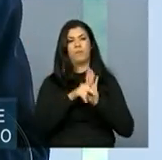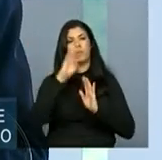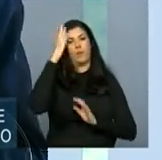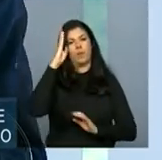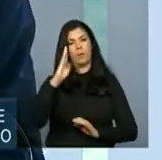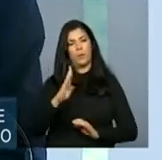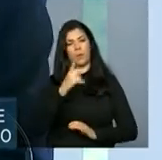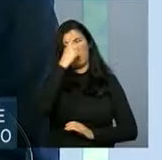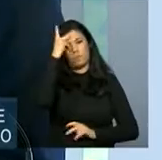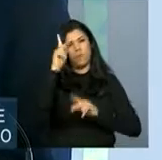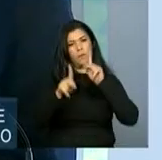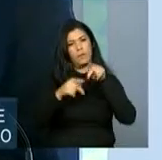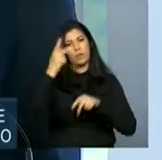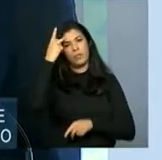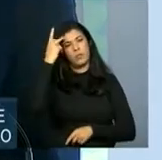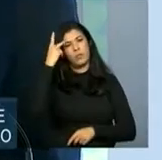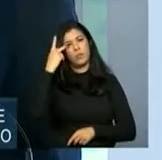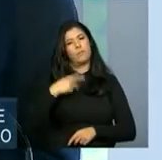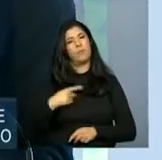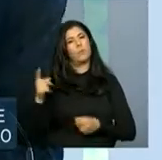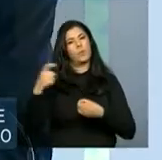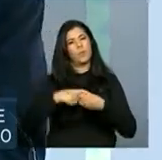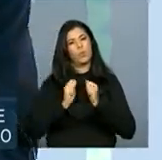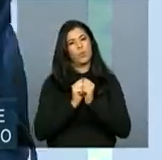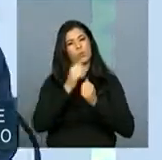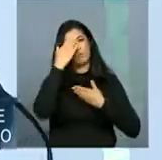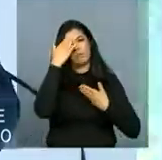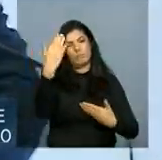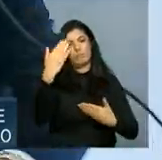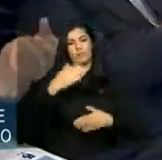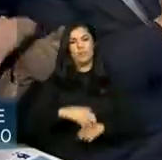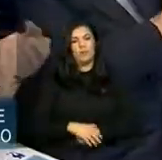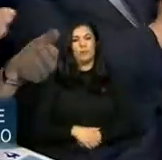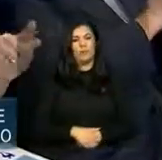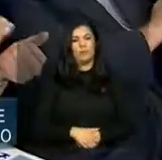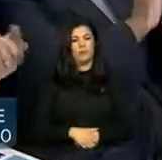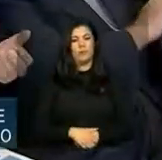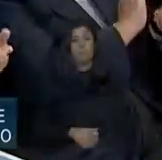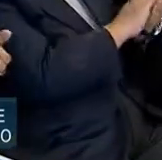brasileiros é de São Paulo Conte conosco Muito obrigado